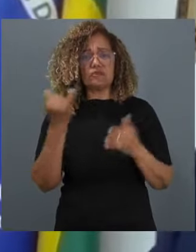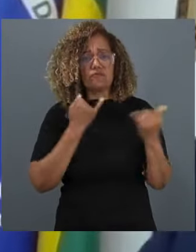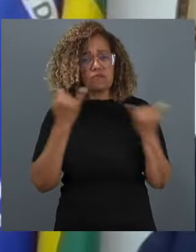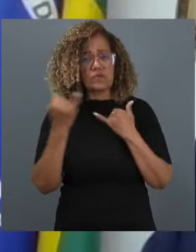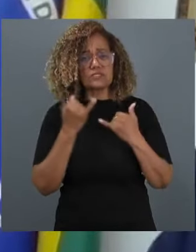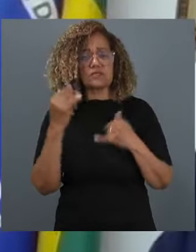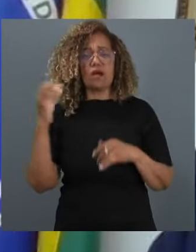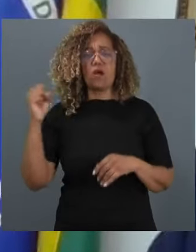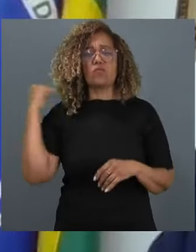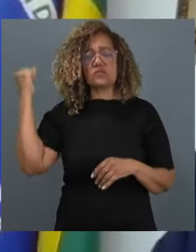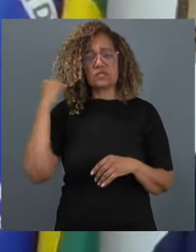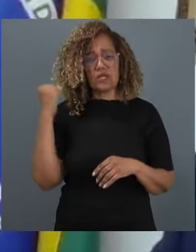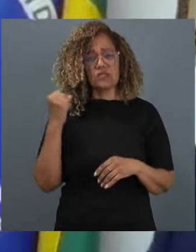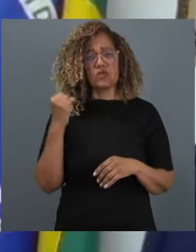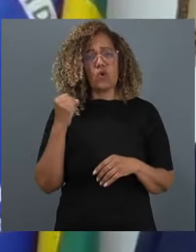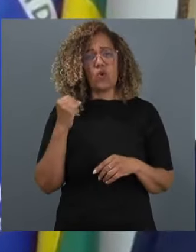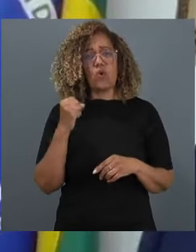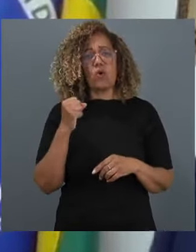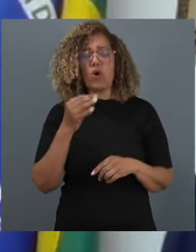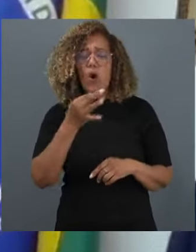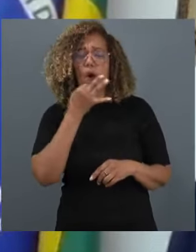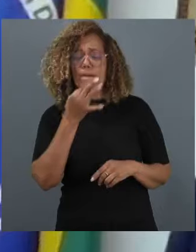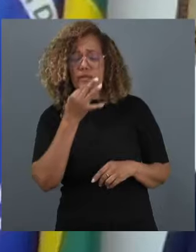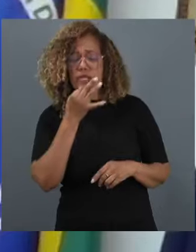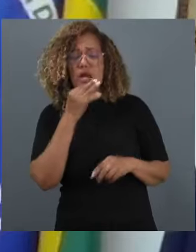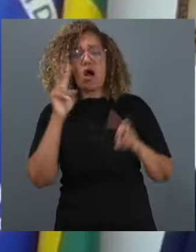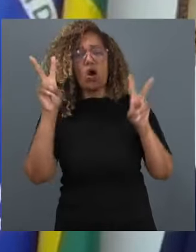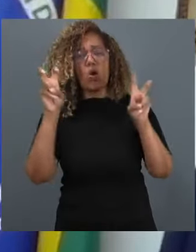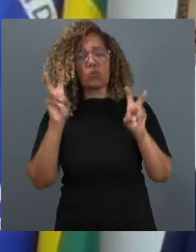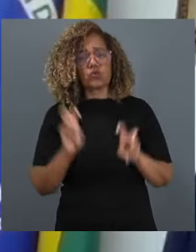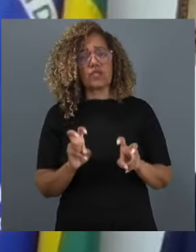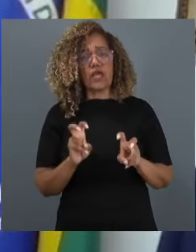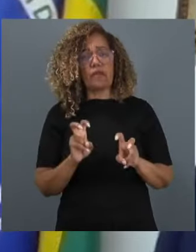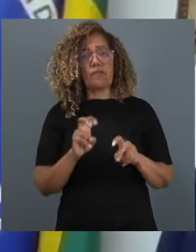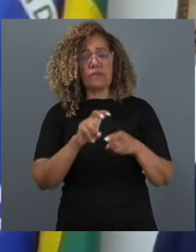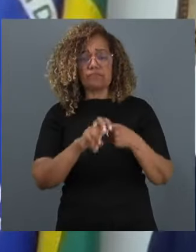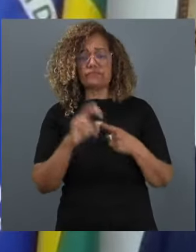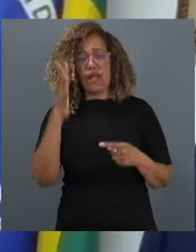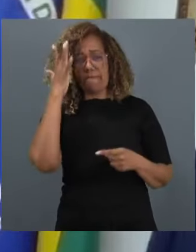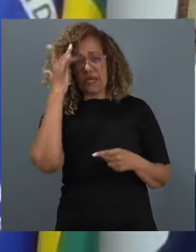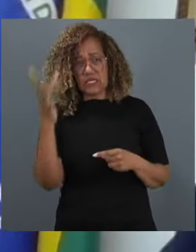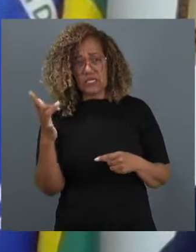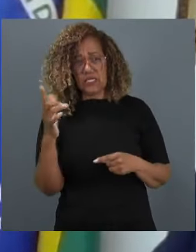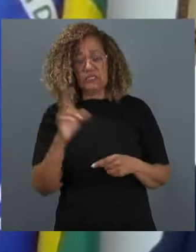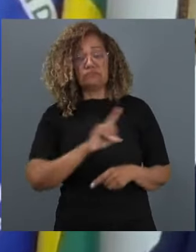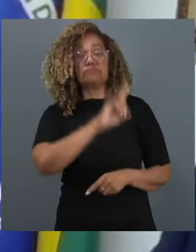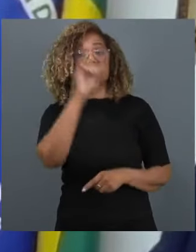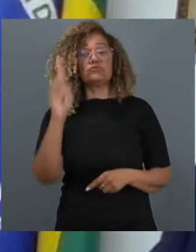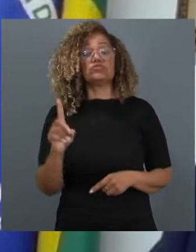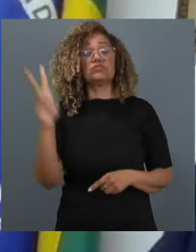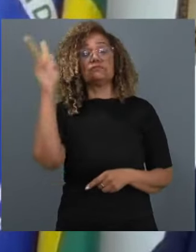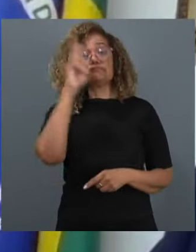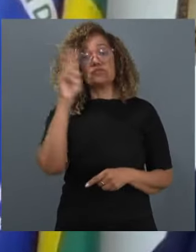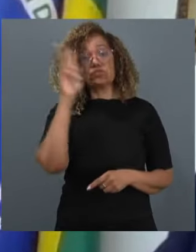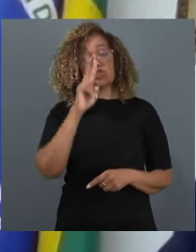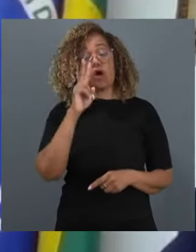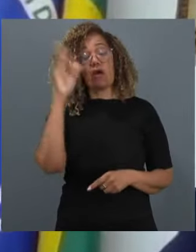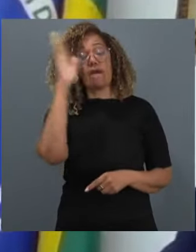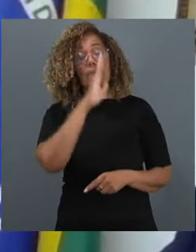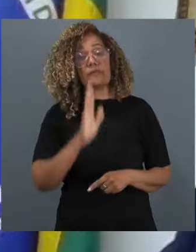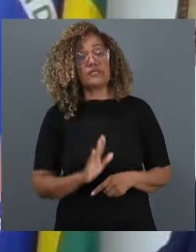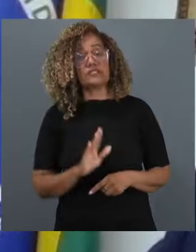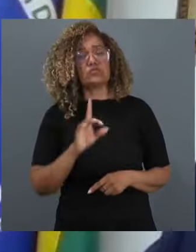sobre isso. Eu tenho certeza que amanhã vai ser um dia histórico para o Brasil. Um dia